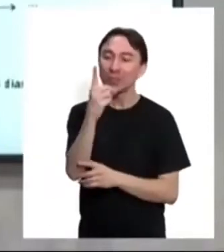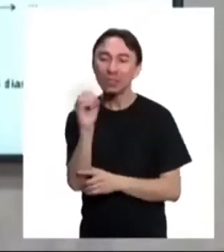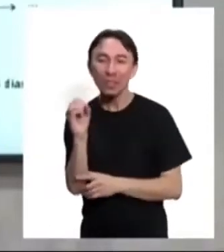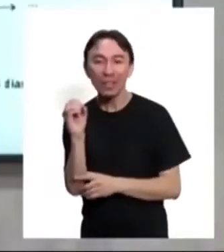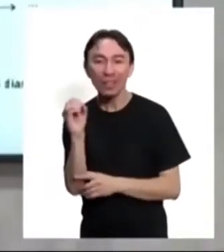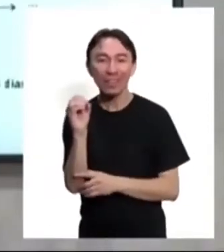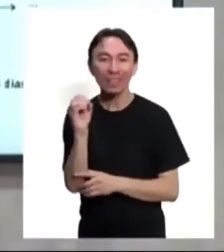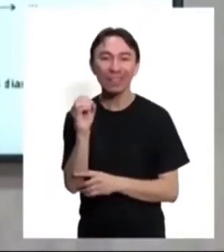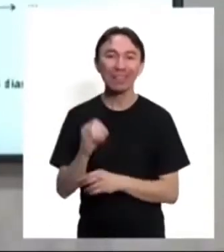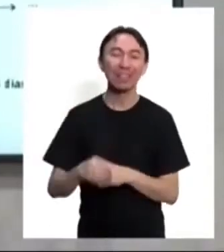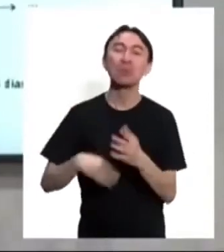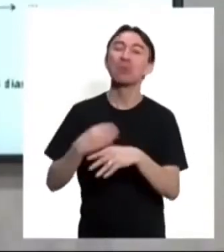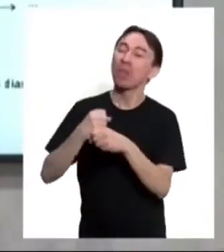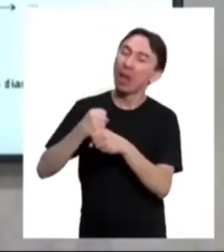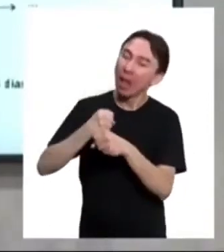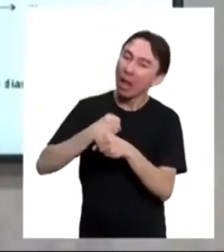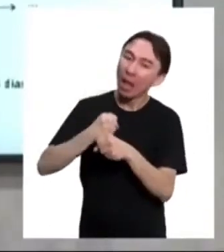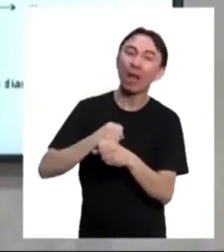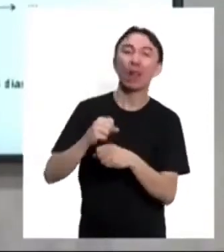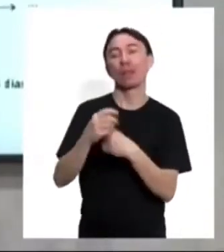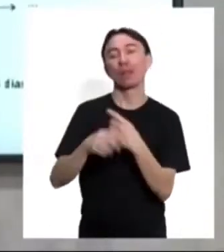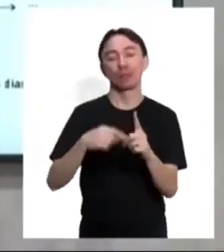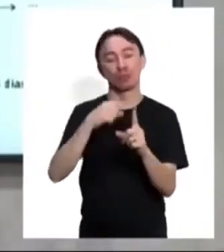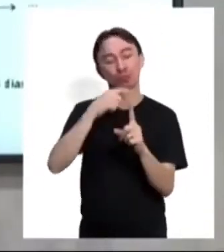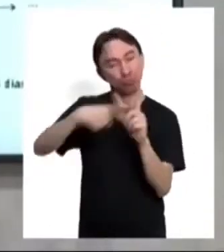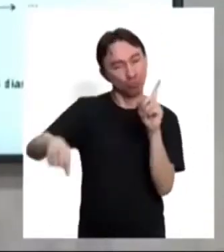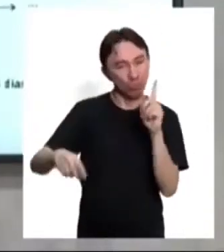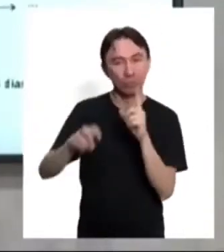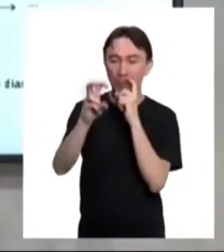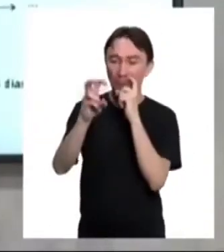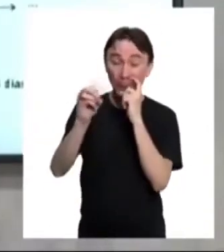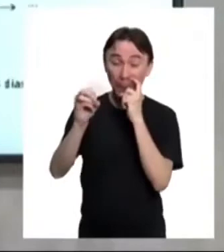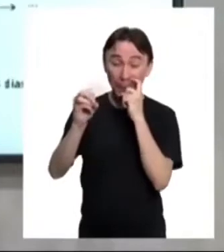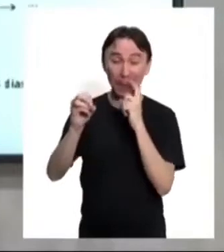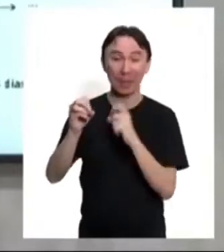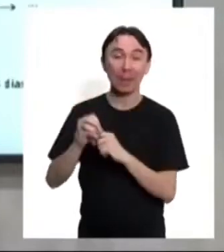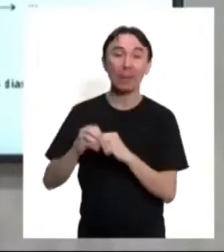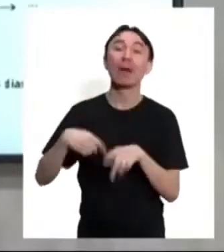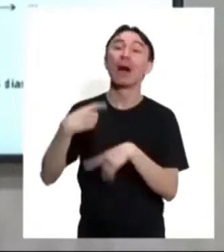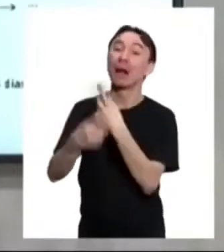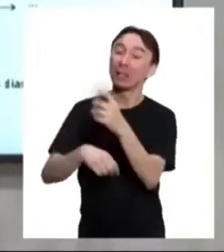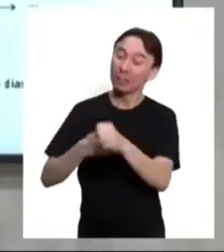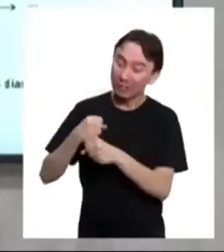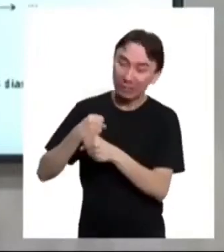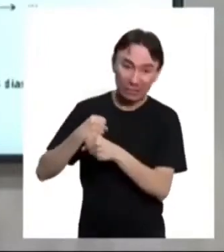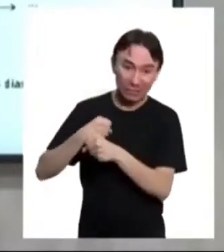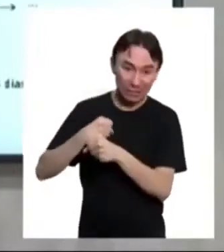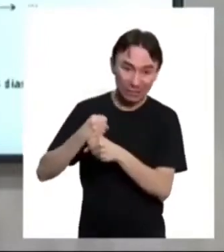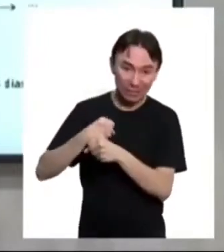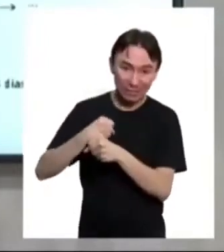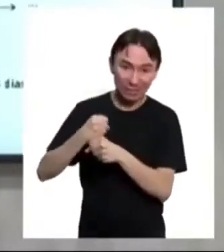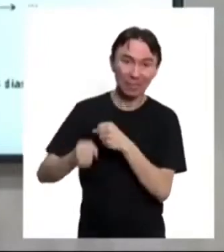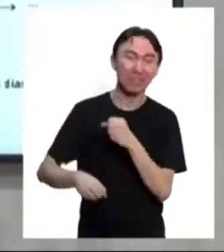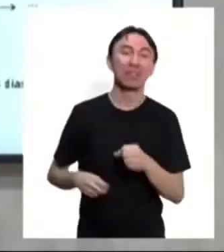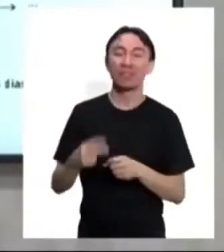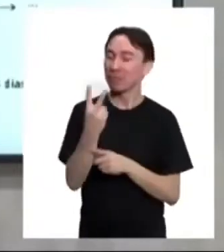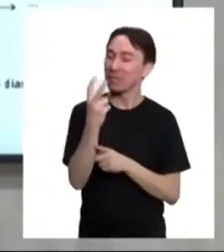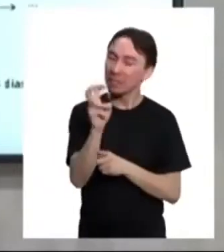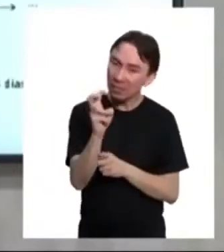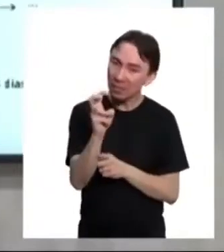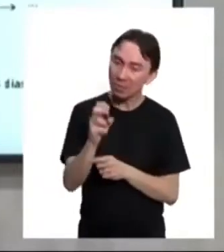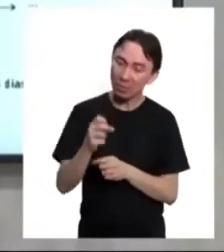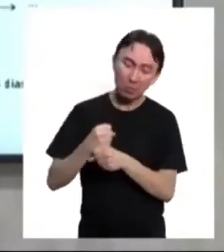50. Mais 50 anos, passou mais 50 gramas, passou 30 anos,